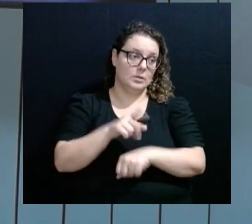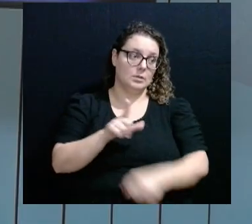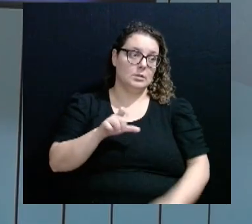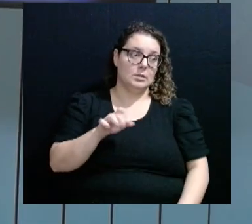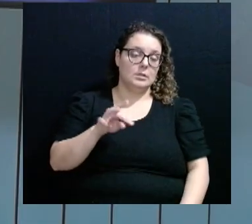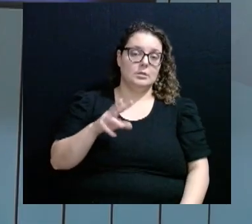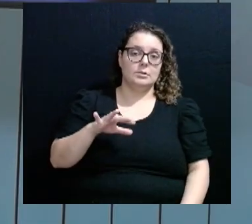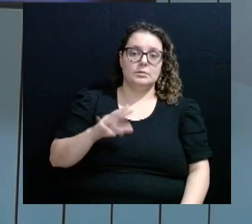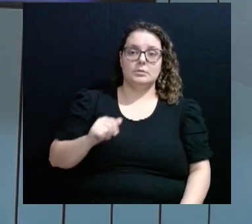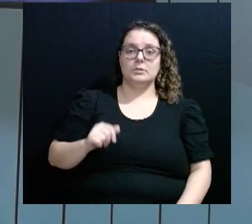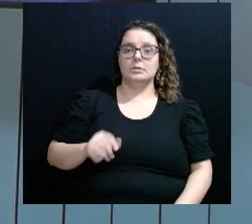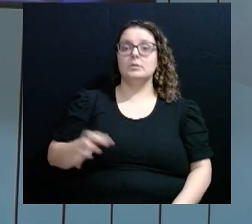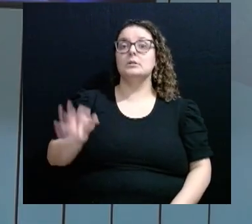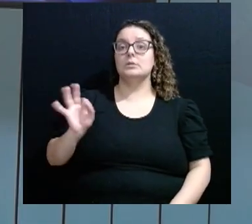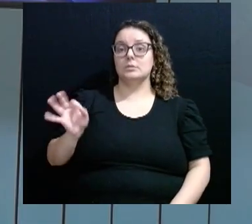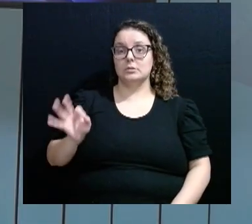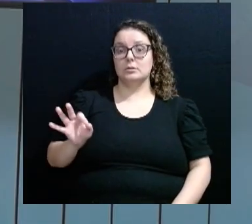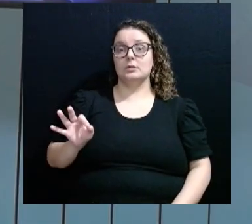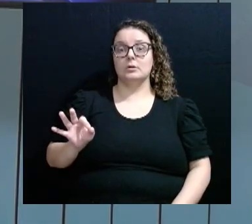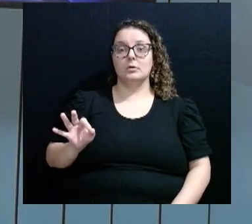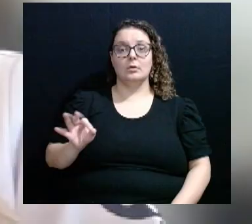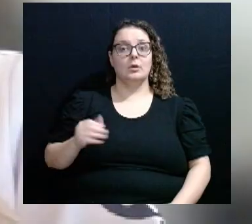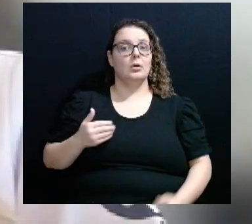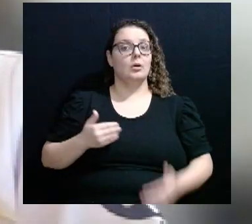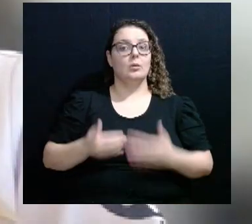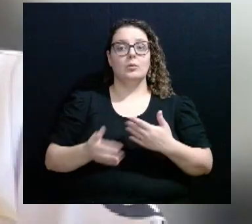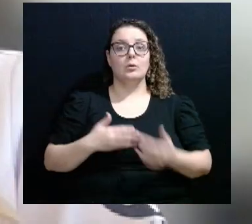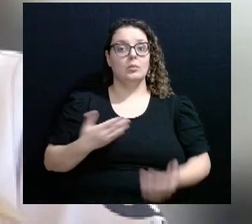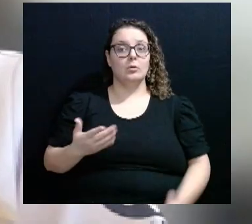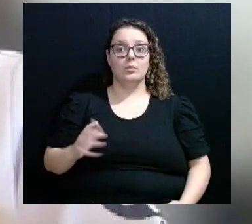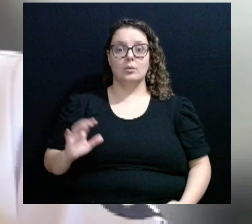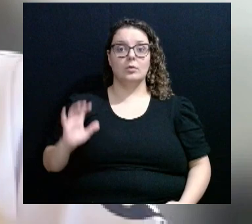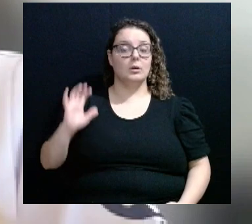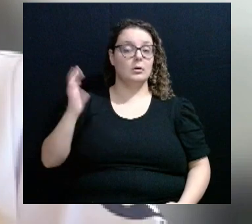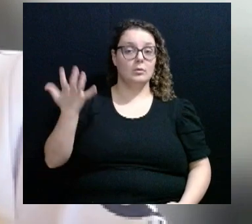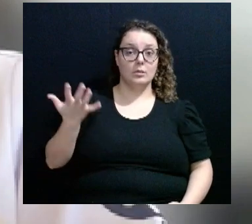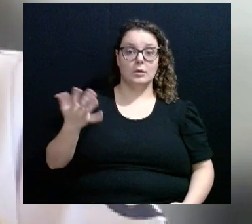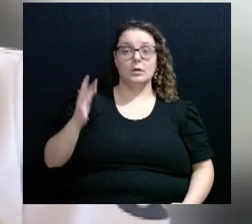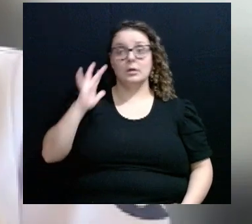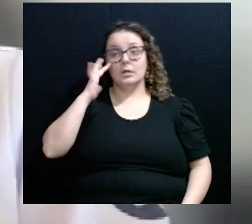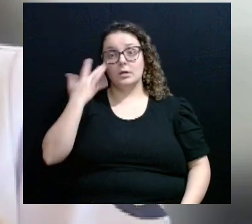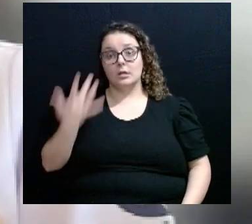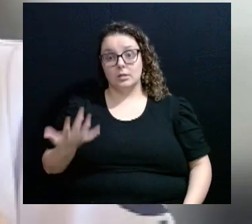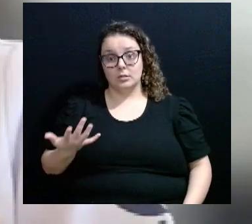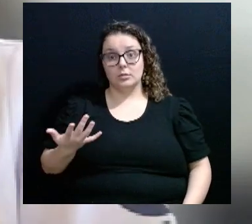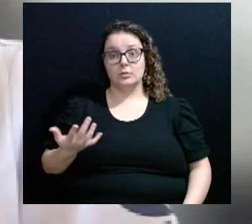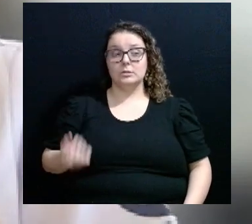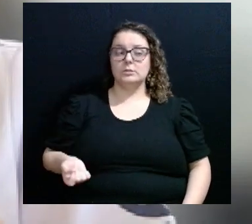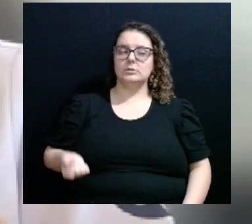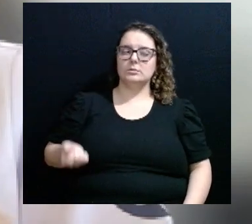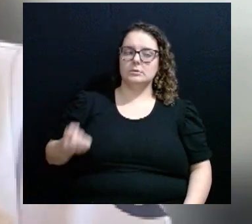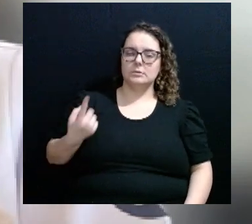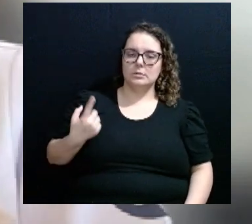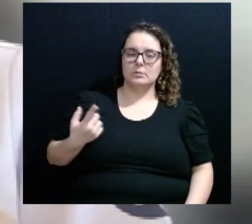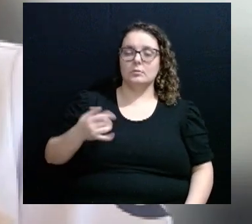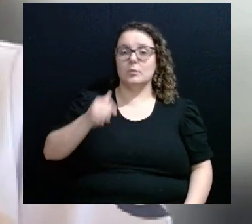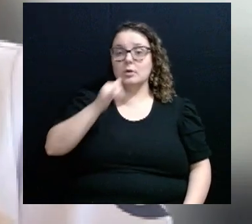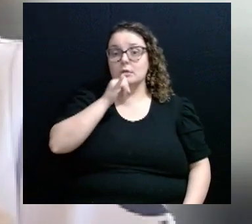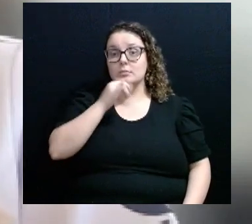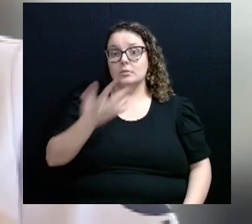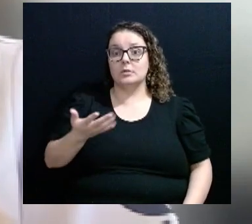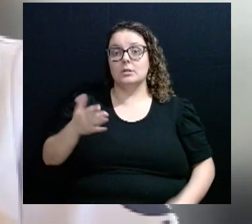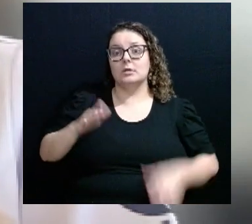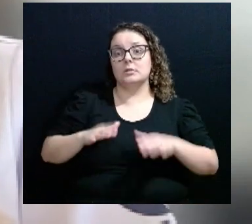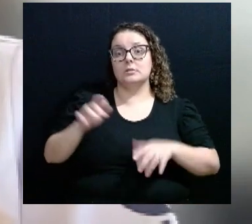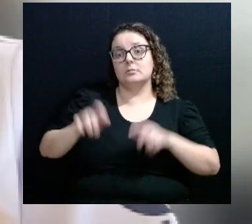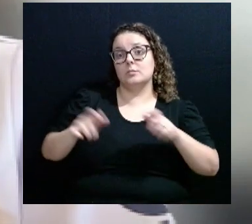Buscar um profissional, né, Letícia? Isso. Qualquer evento que você ache, né, estranho, porque,